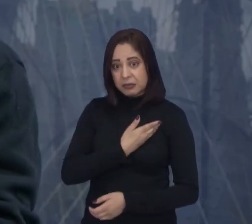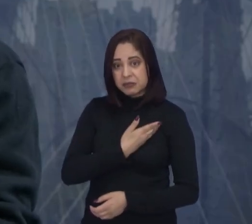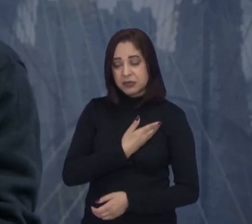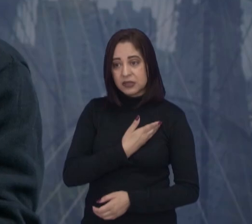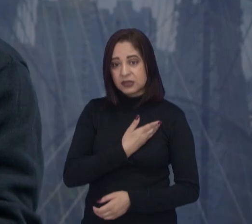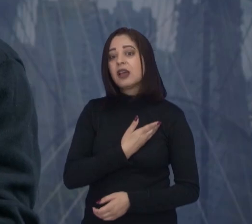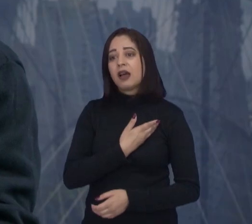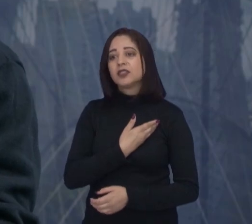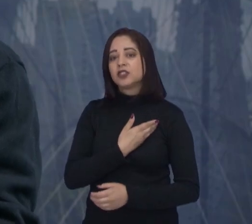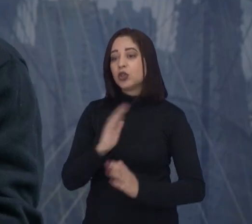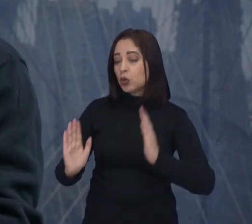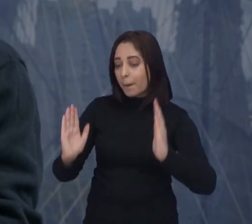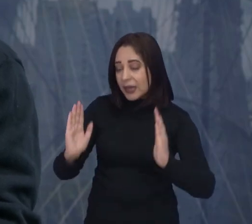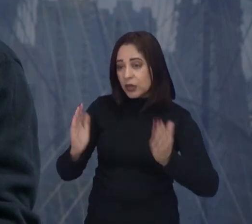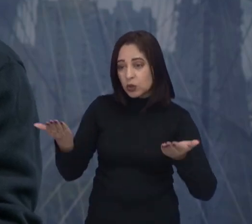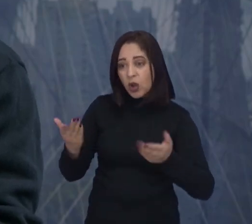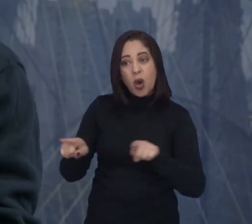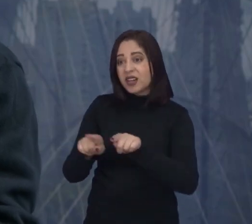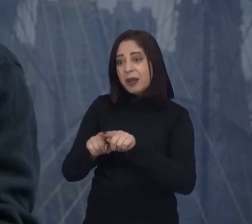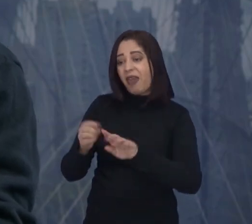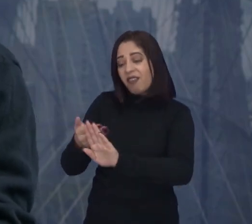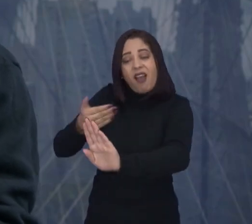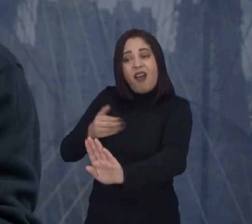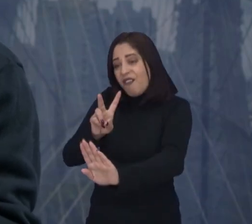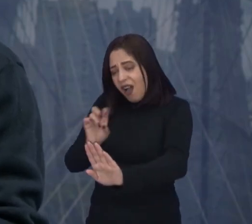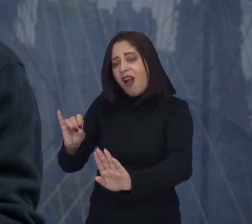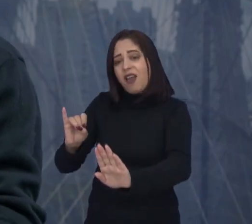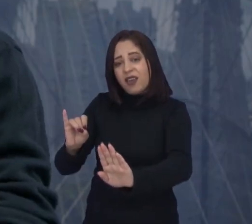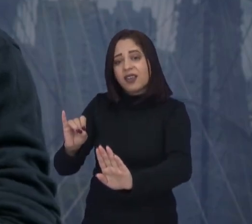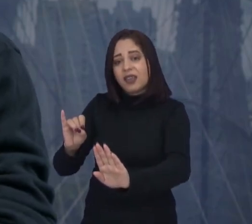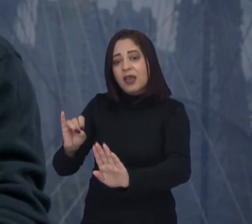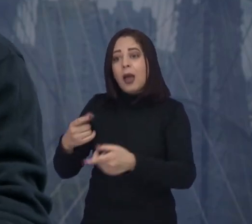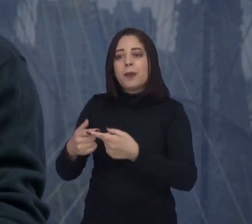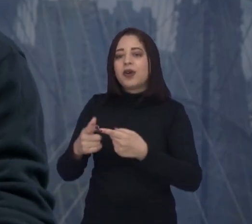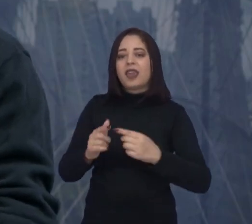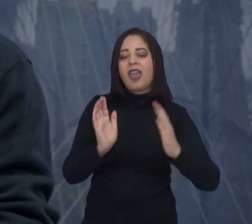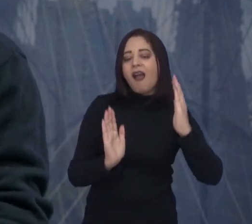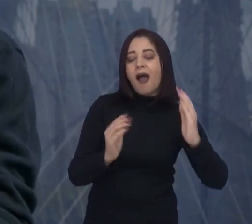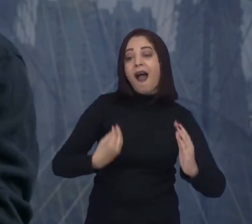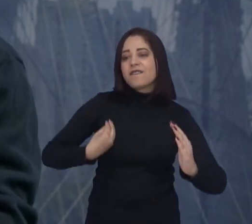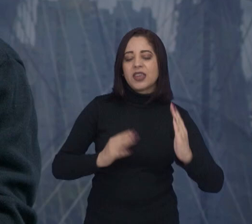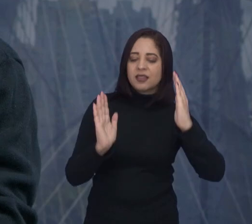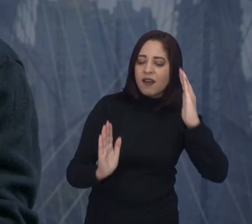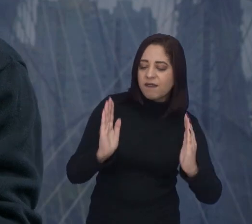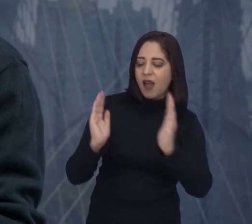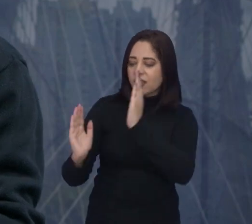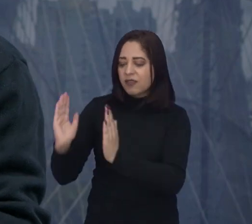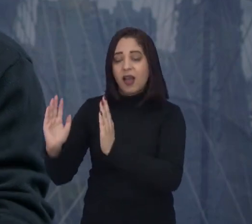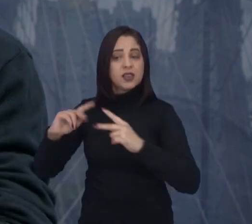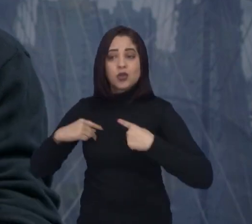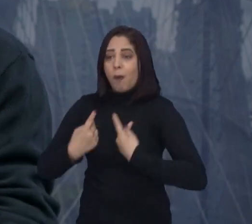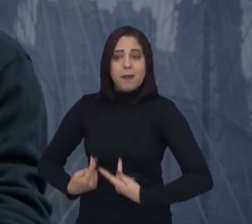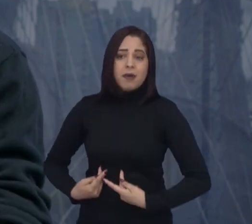sumir, então é muito cíclico, amizade, social, entender que realmente a fase da adolescência é mais um período da fase humana, né?